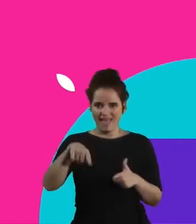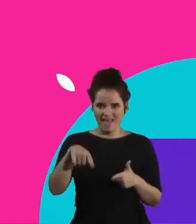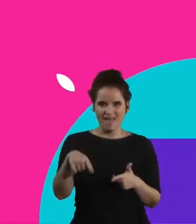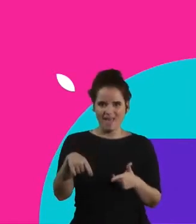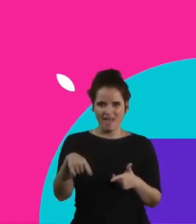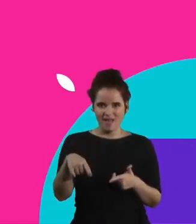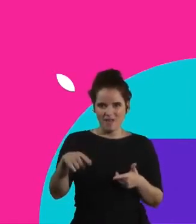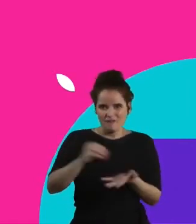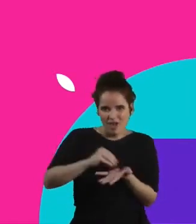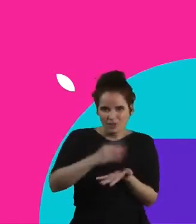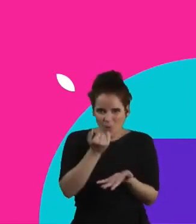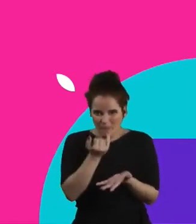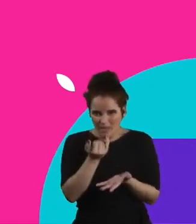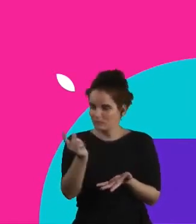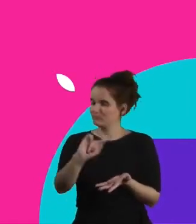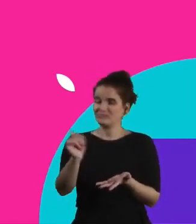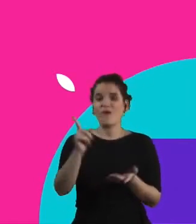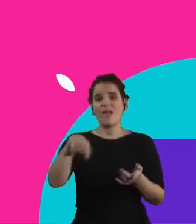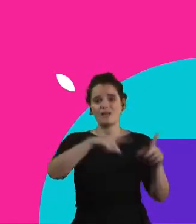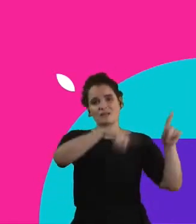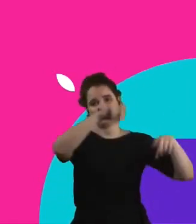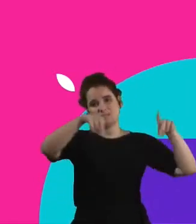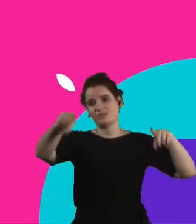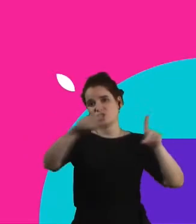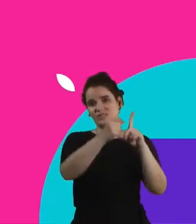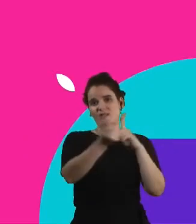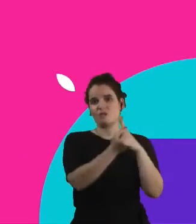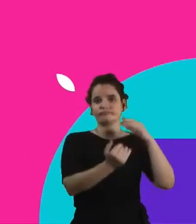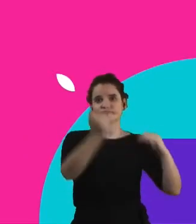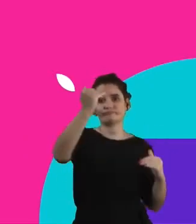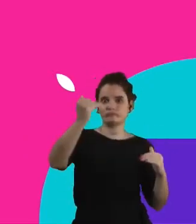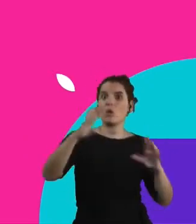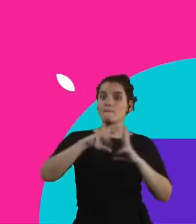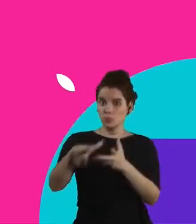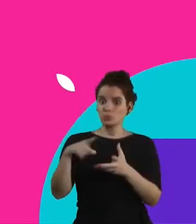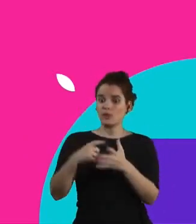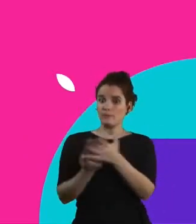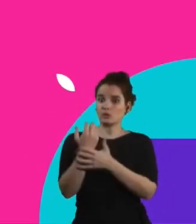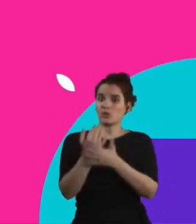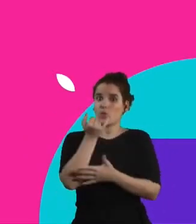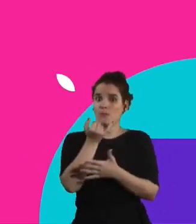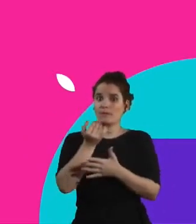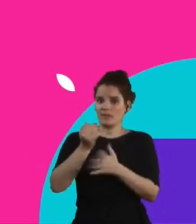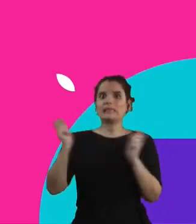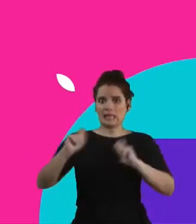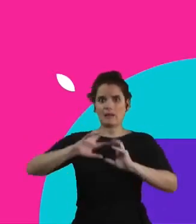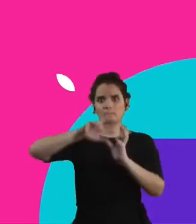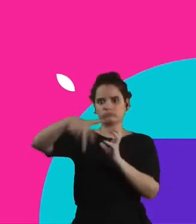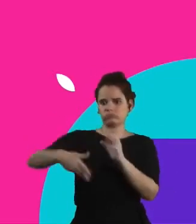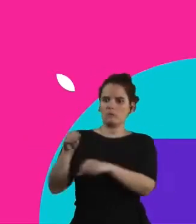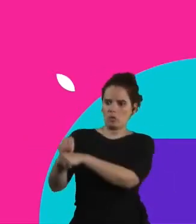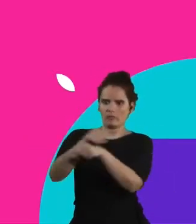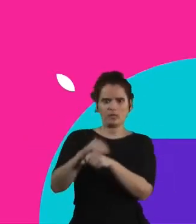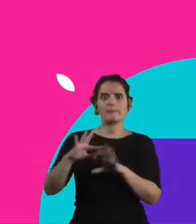desigualdade social. O mundo produz alimento suficiente para alimentar todo mundo. O problema é que a distribuição desses alimentos no mundo,